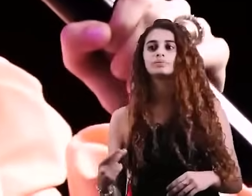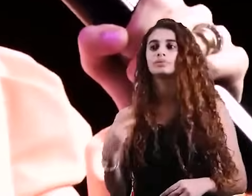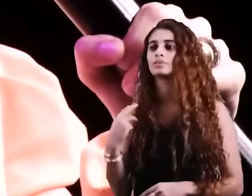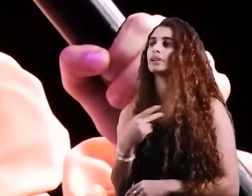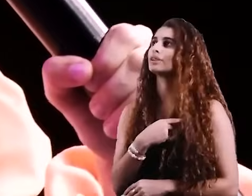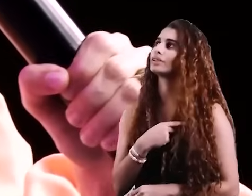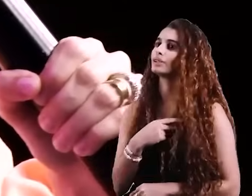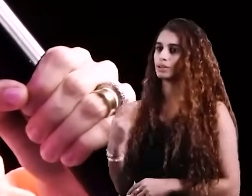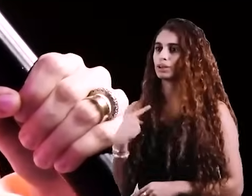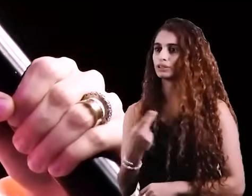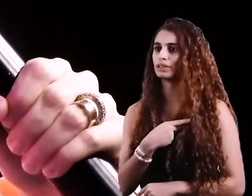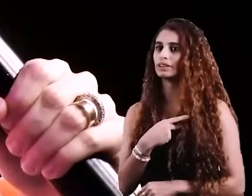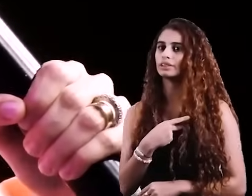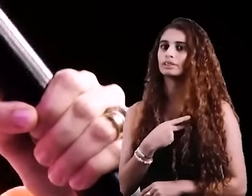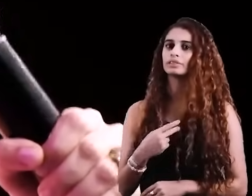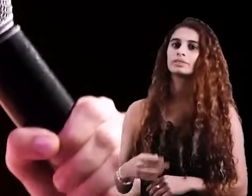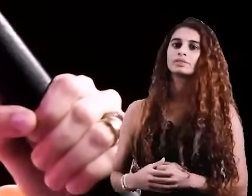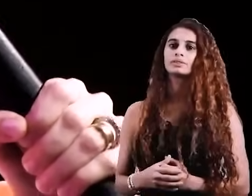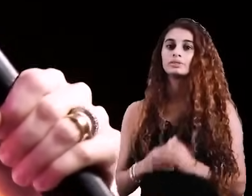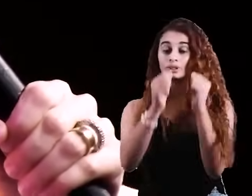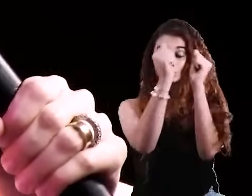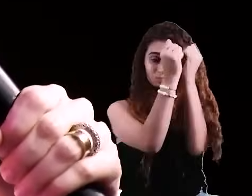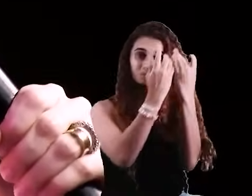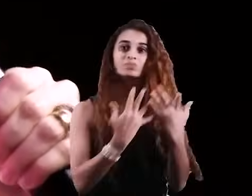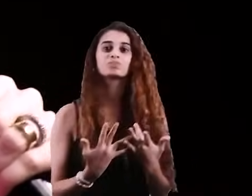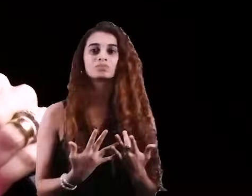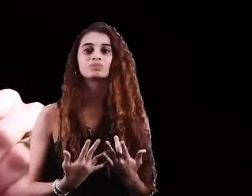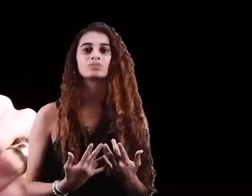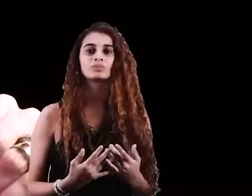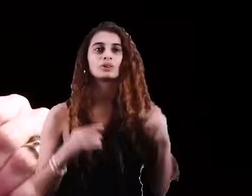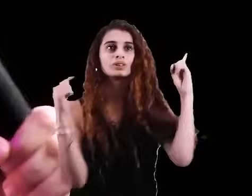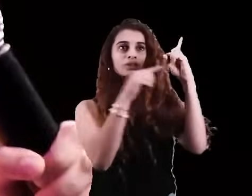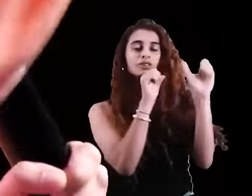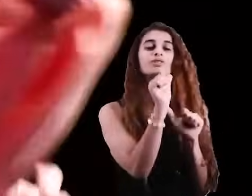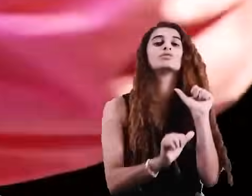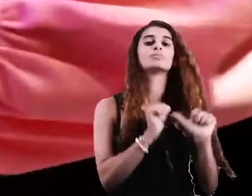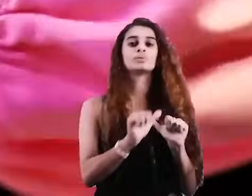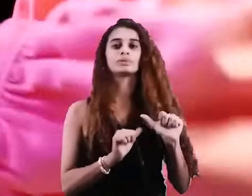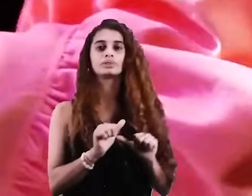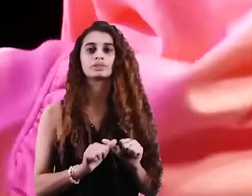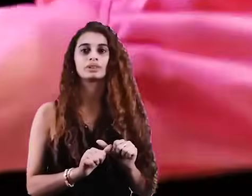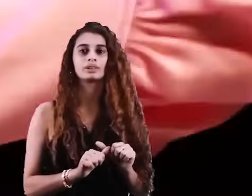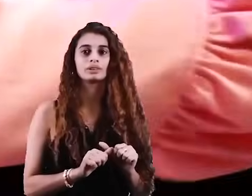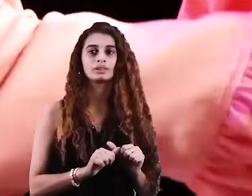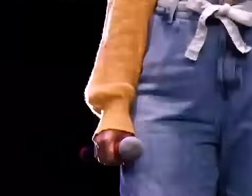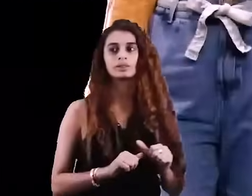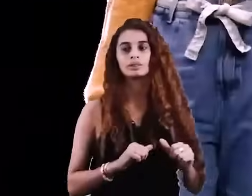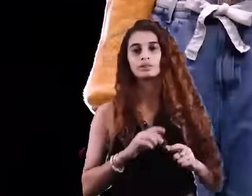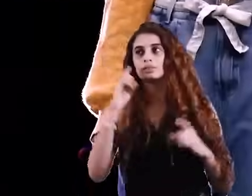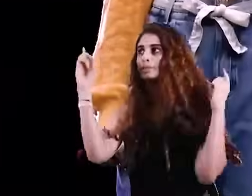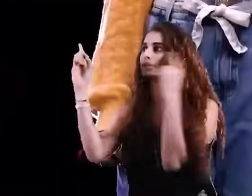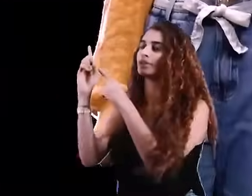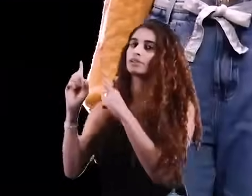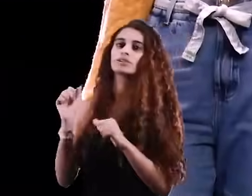mudar. Pode. Milagre se chama isso. Quando Deus muda. Mas tem momentos que Deus não vai mudar,